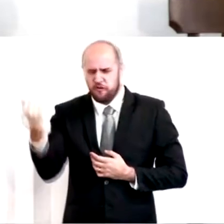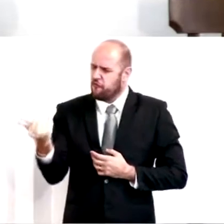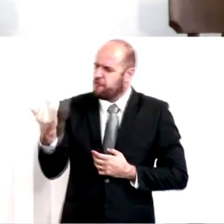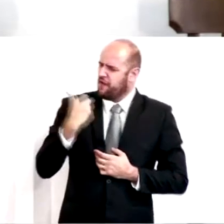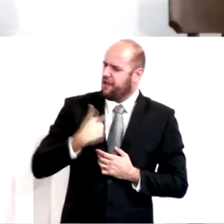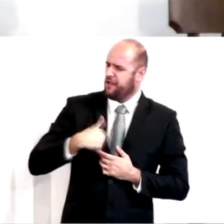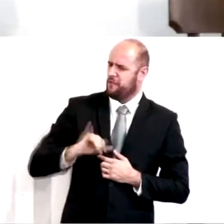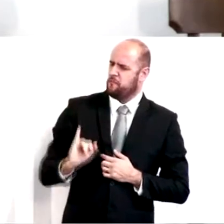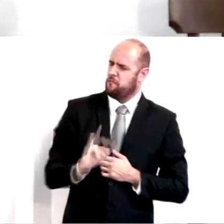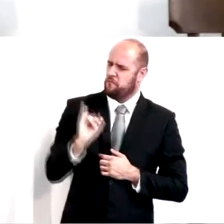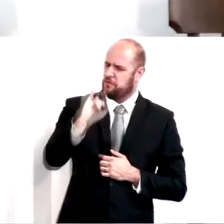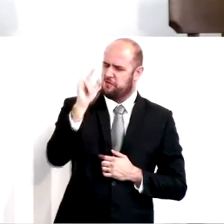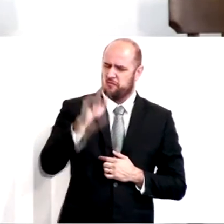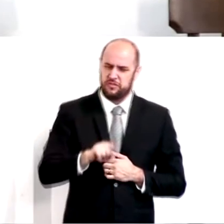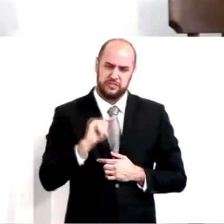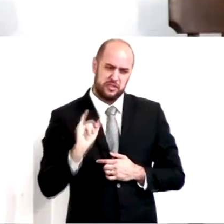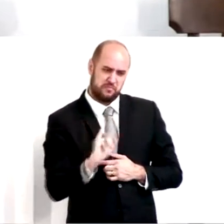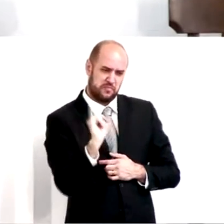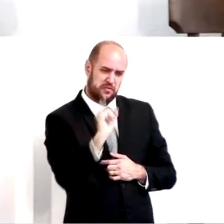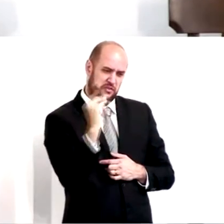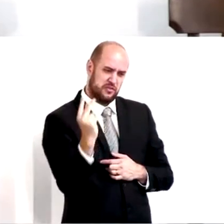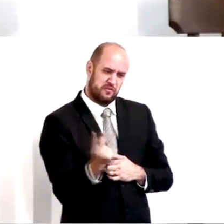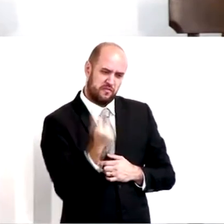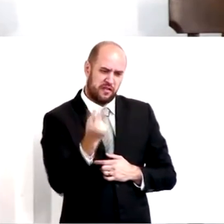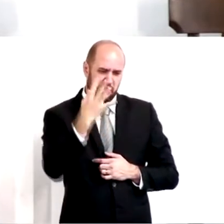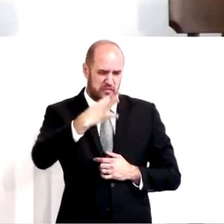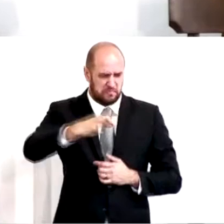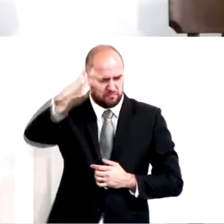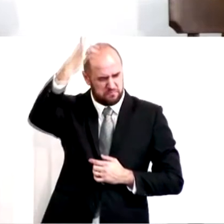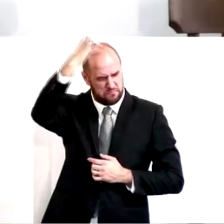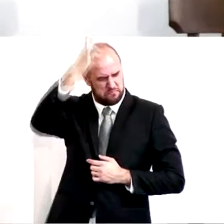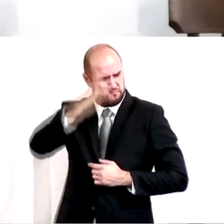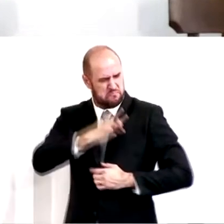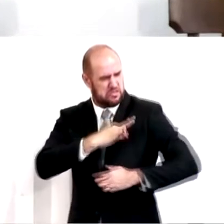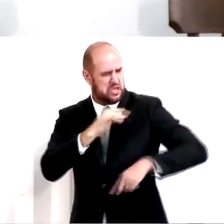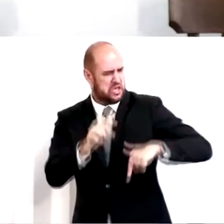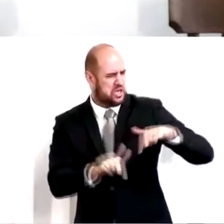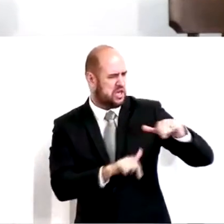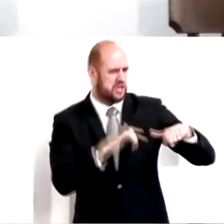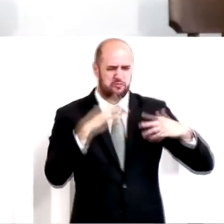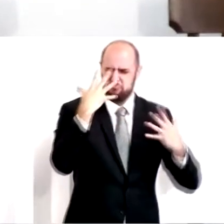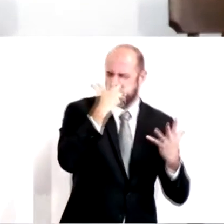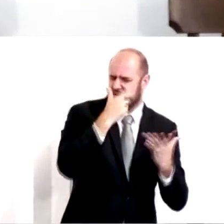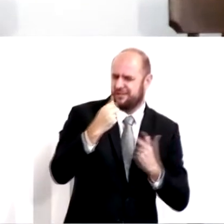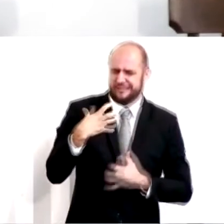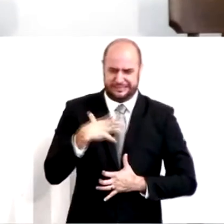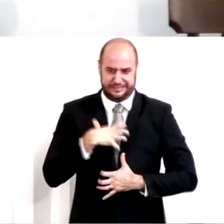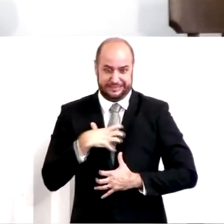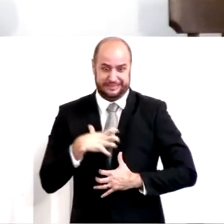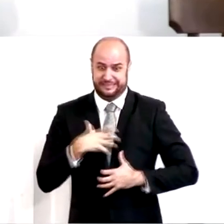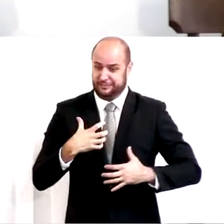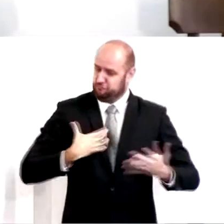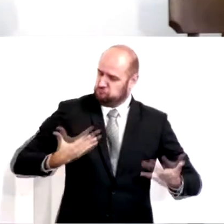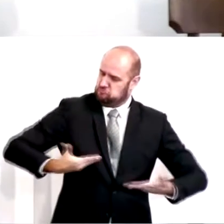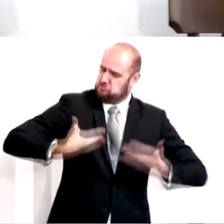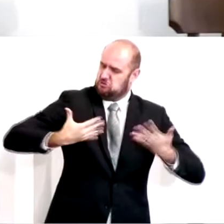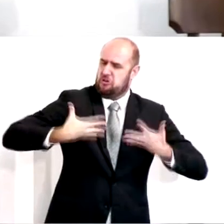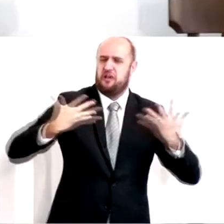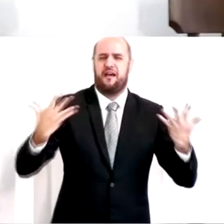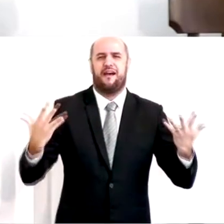é importante, você tem valor, o Espírito Santo. E então, nunca me senti tão bem.